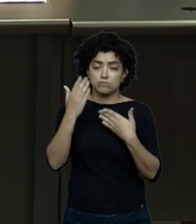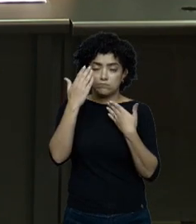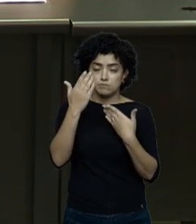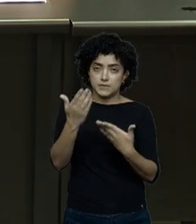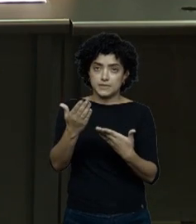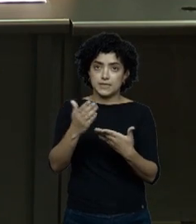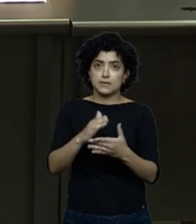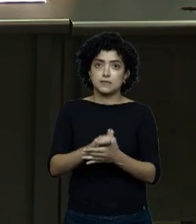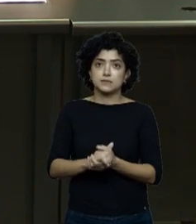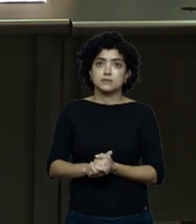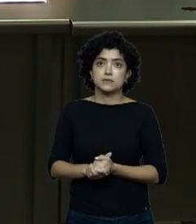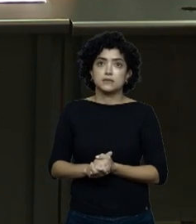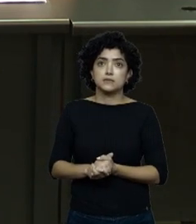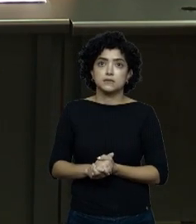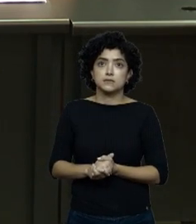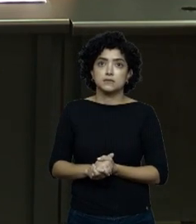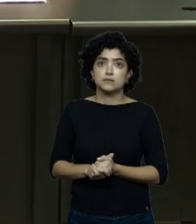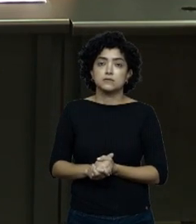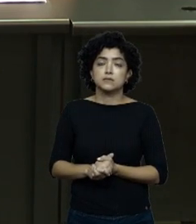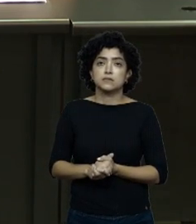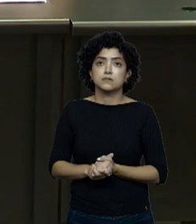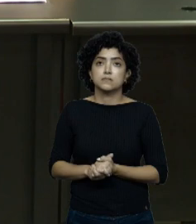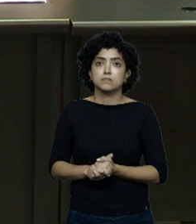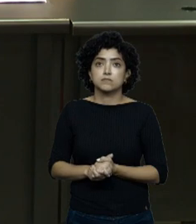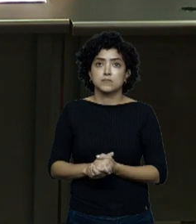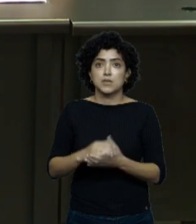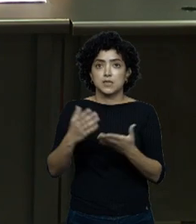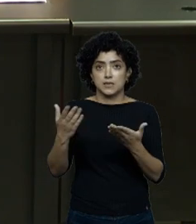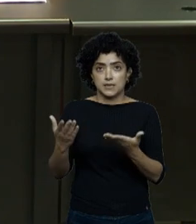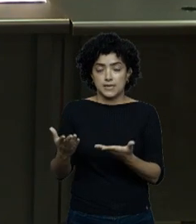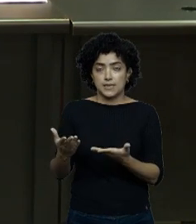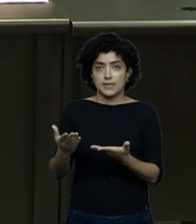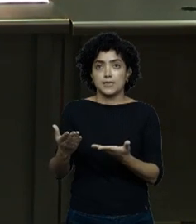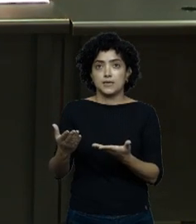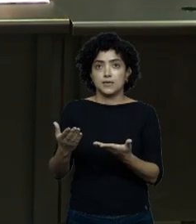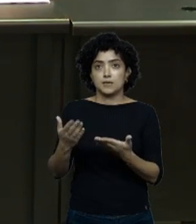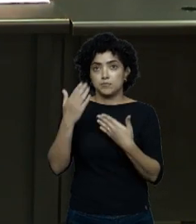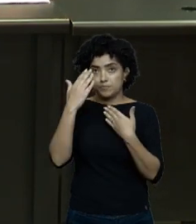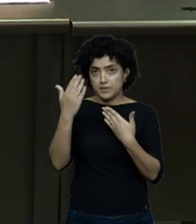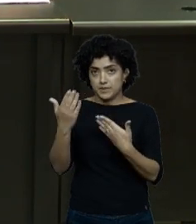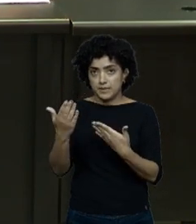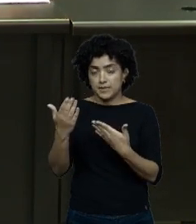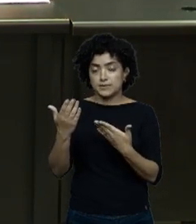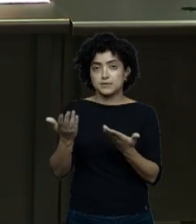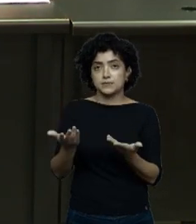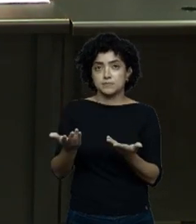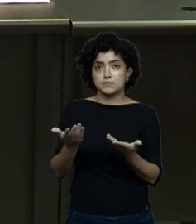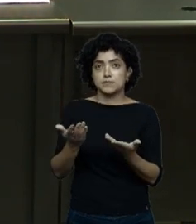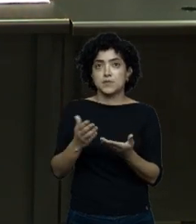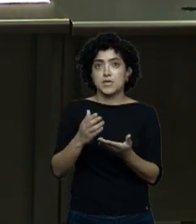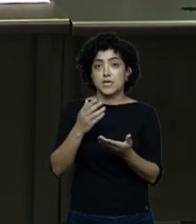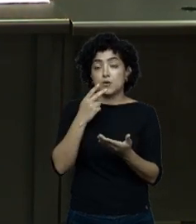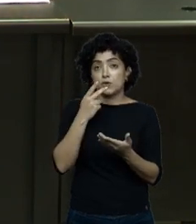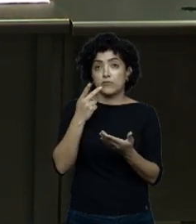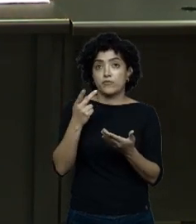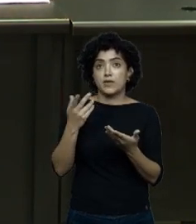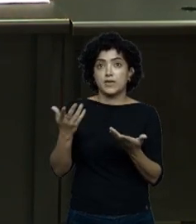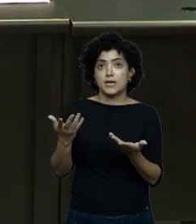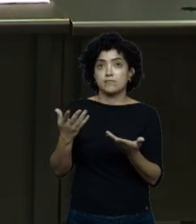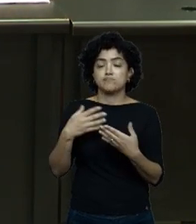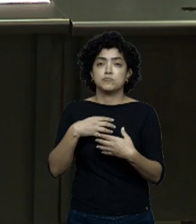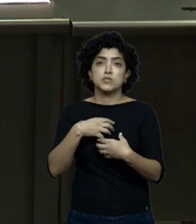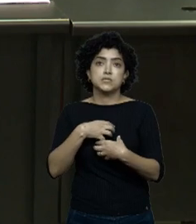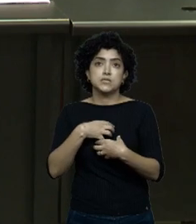deputada obrigado não peguei o seu nome perdão Cristiane Obrigado viu falar inclusive que eu me